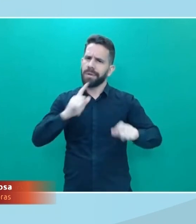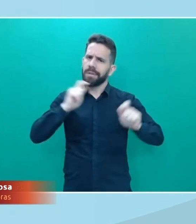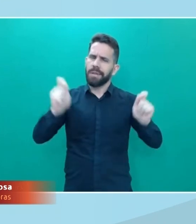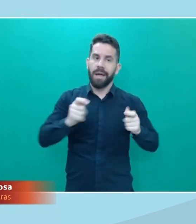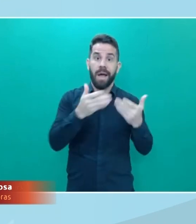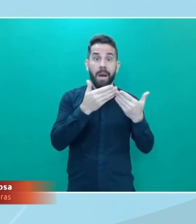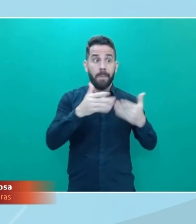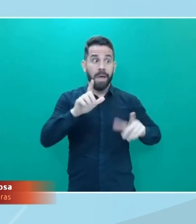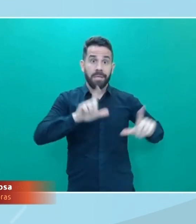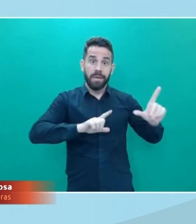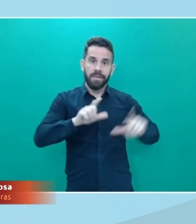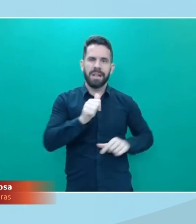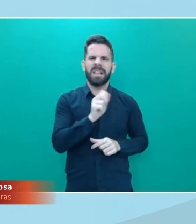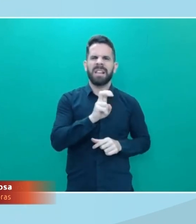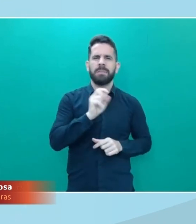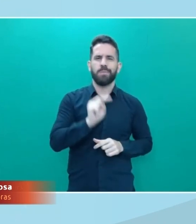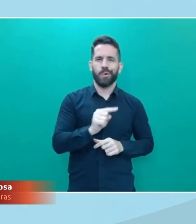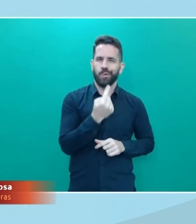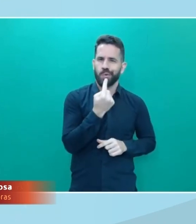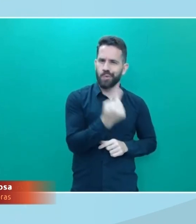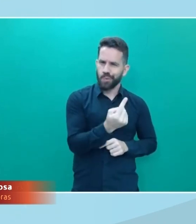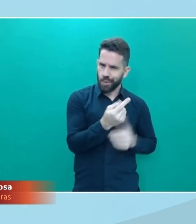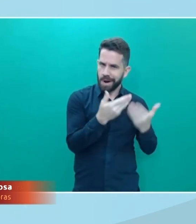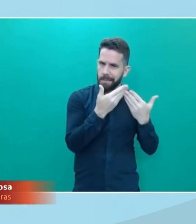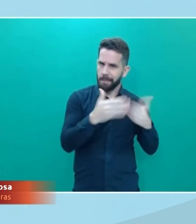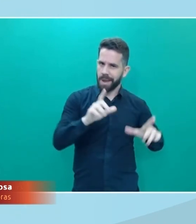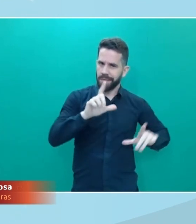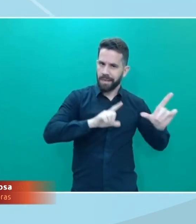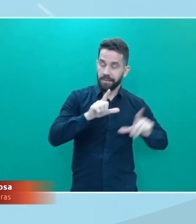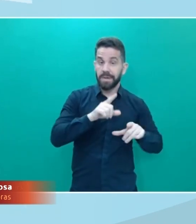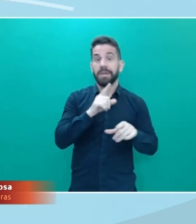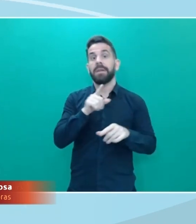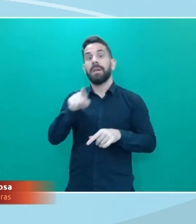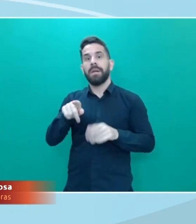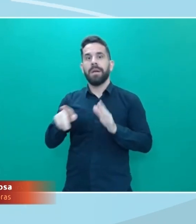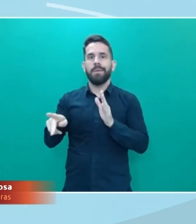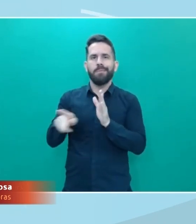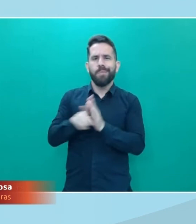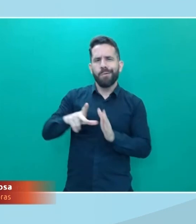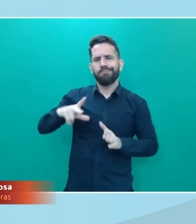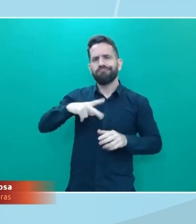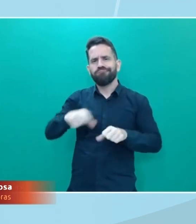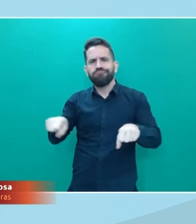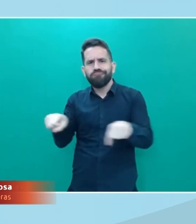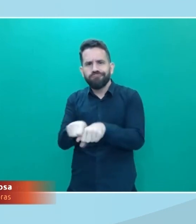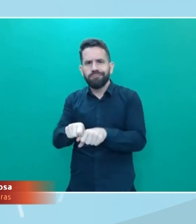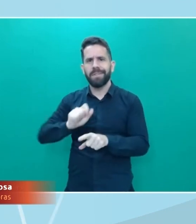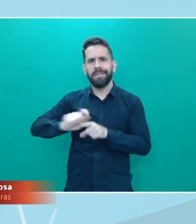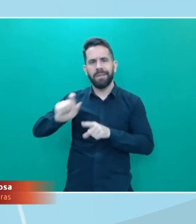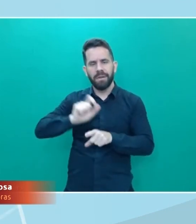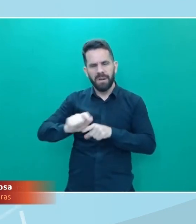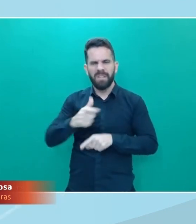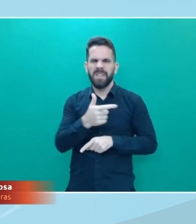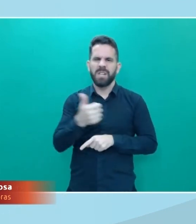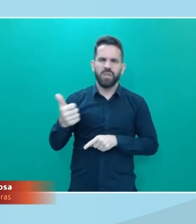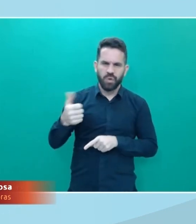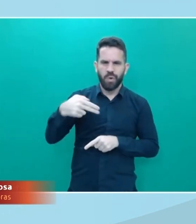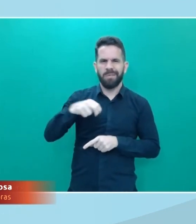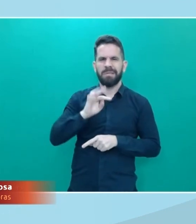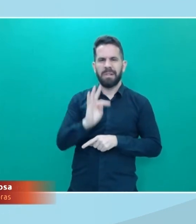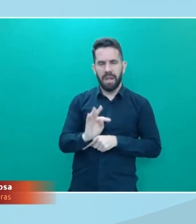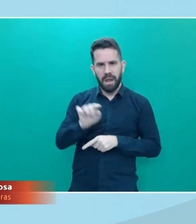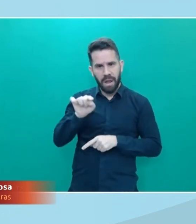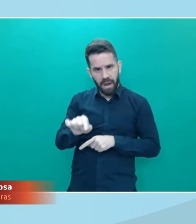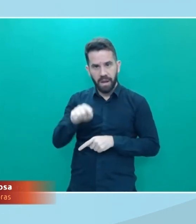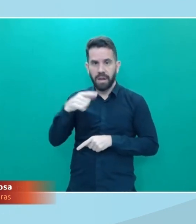o 15.1, na TV fechada, na NET, é o 21. Além disso, nós temos site, aplicativo e